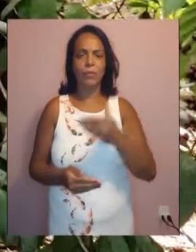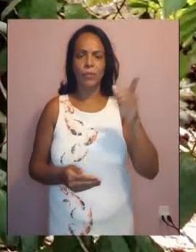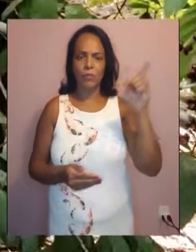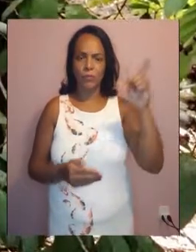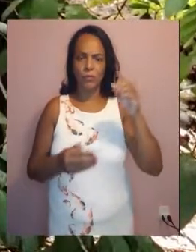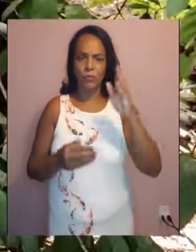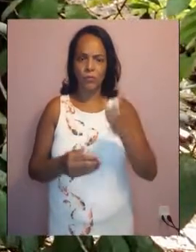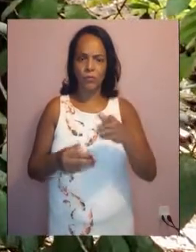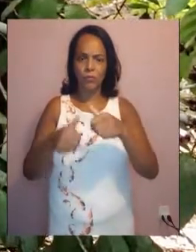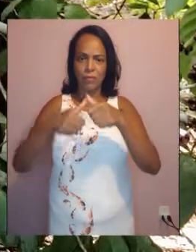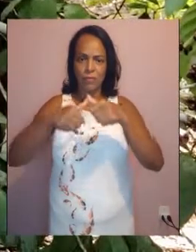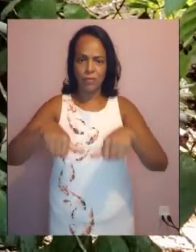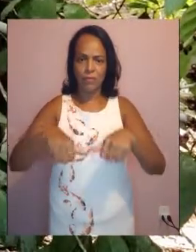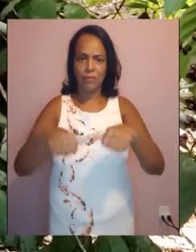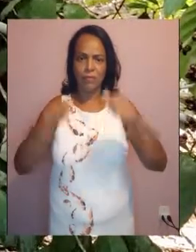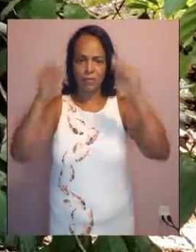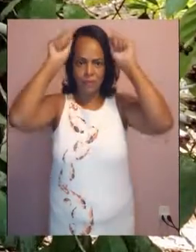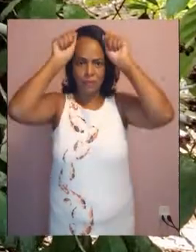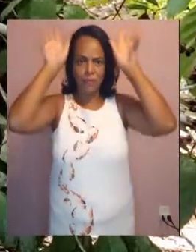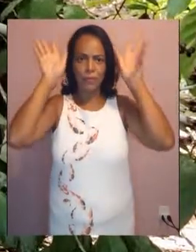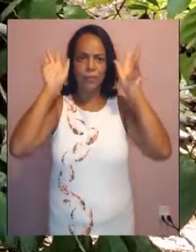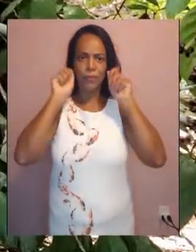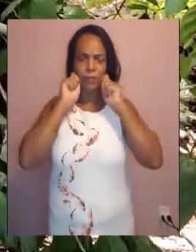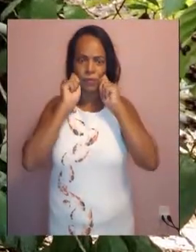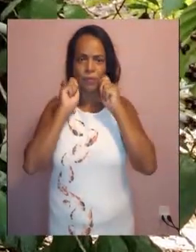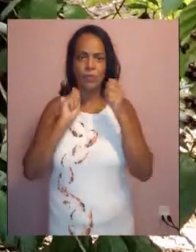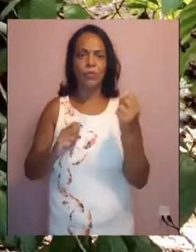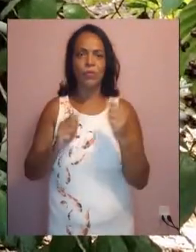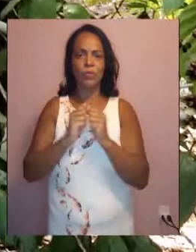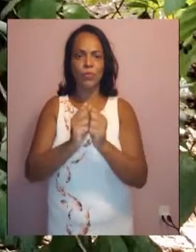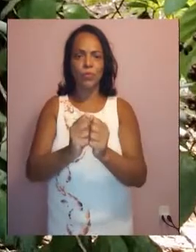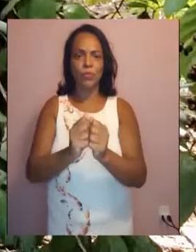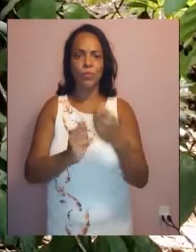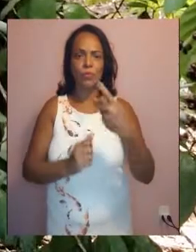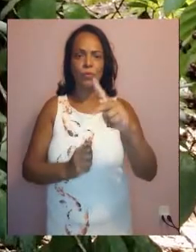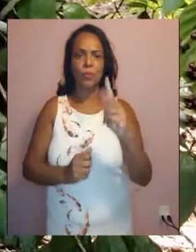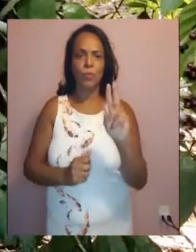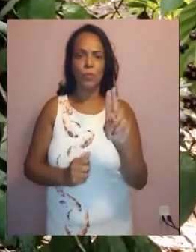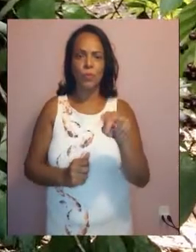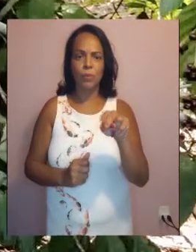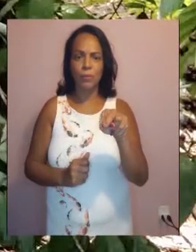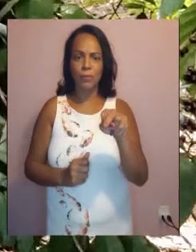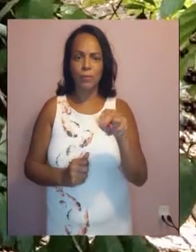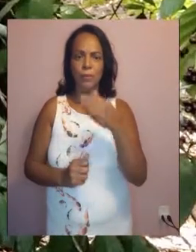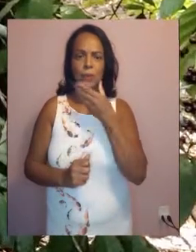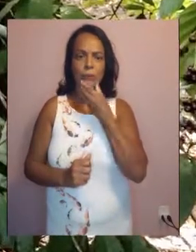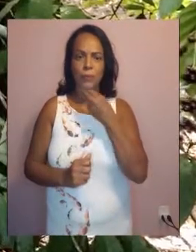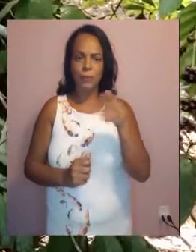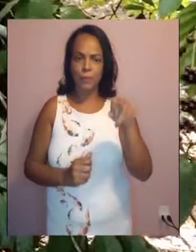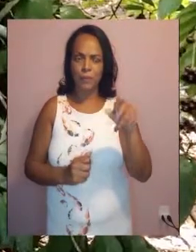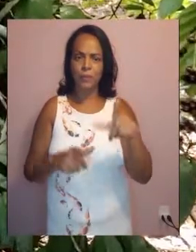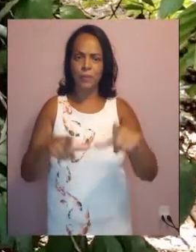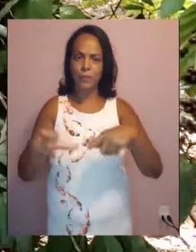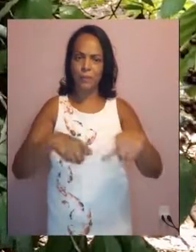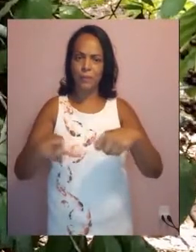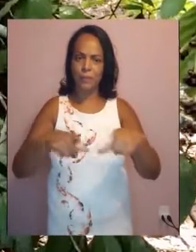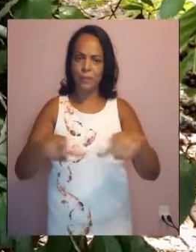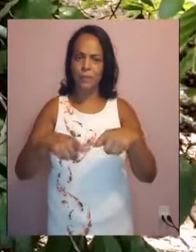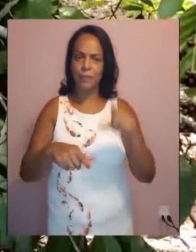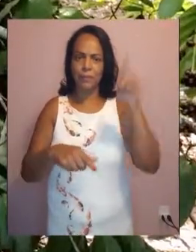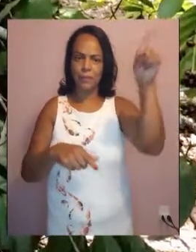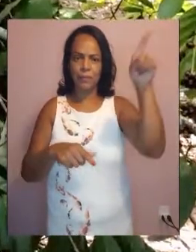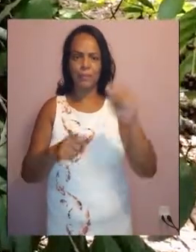ele teve a possibilidade então de encontrá-los. Nessa época, a